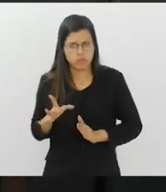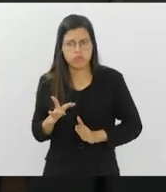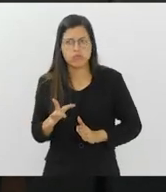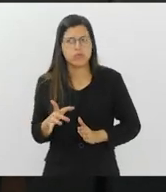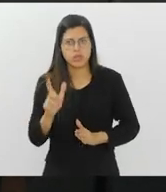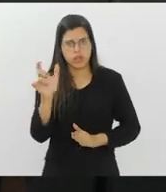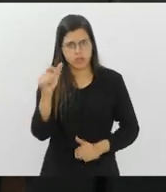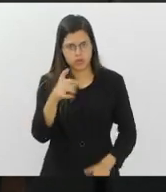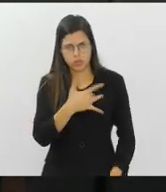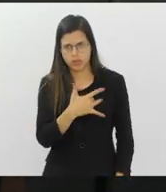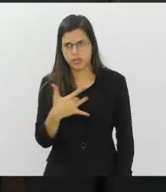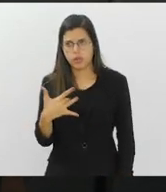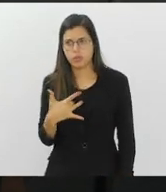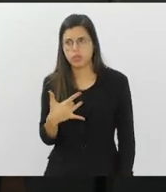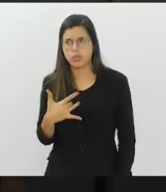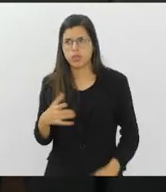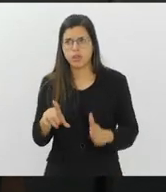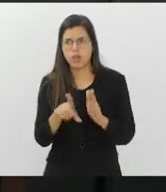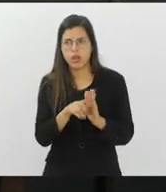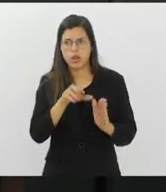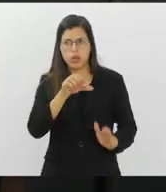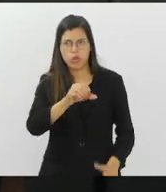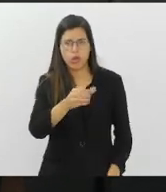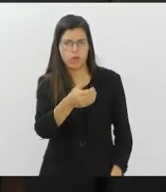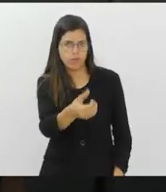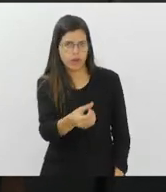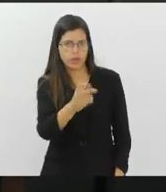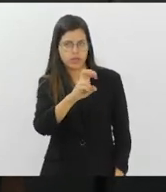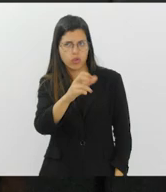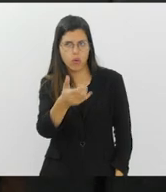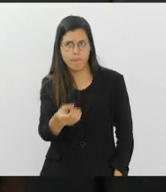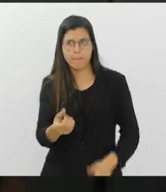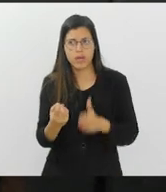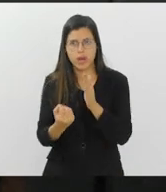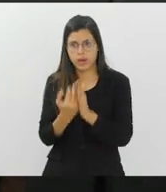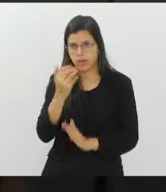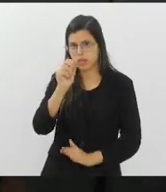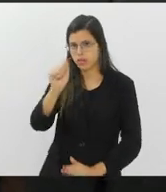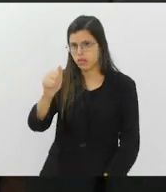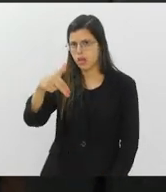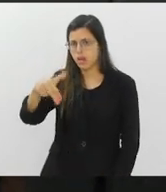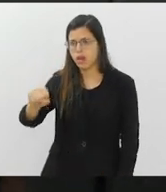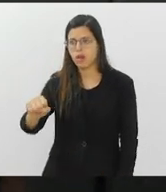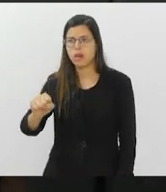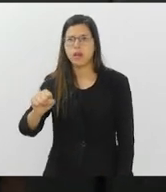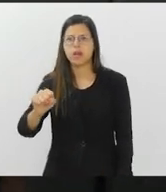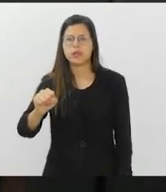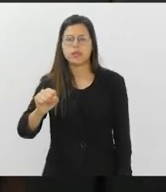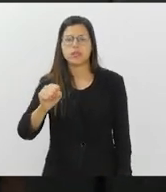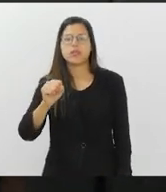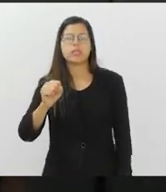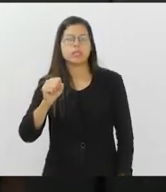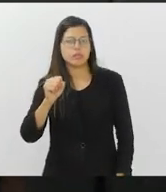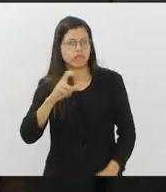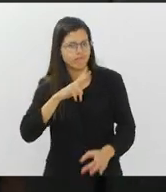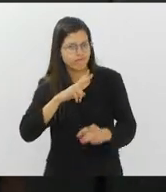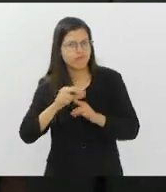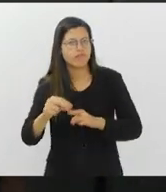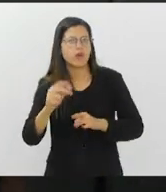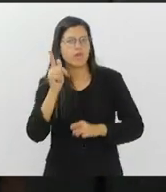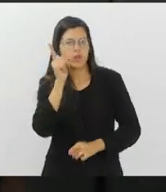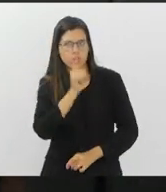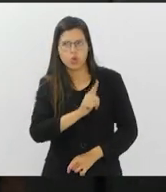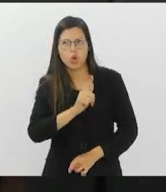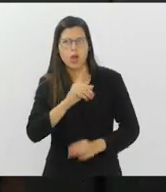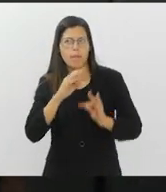de plano de saúde. E a Lei 9656 e a criação da Agência Nacional de Saúde Suplementar foi um ganho tremendo para